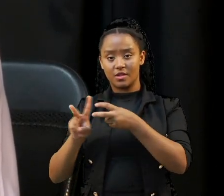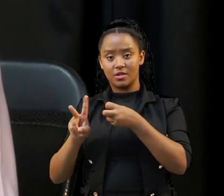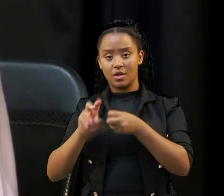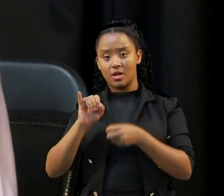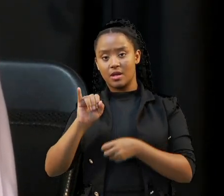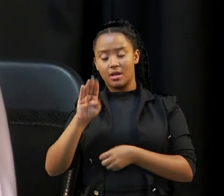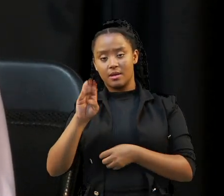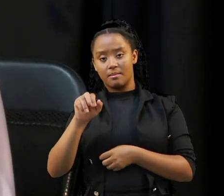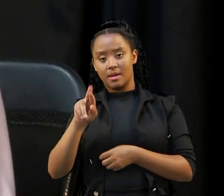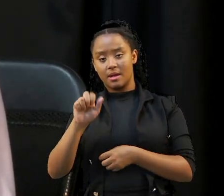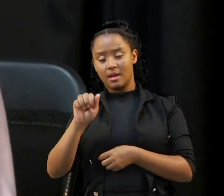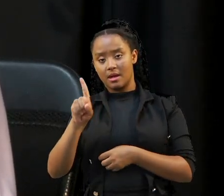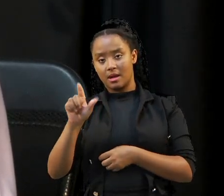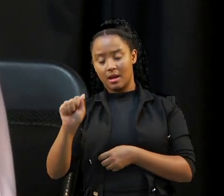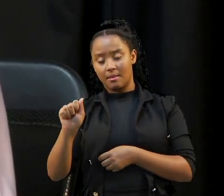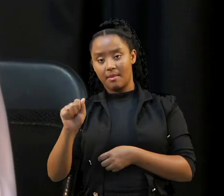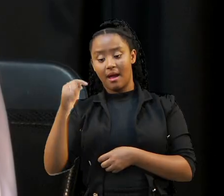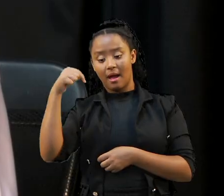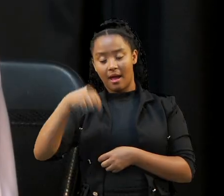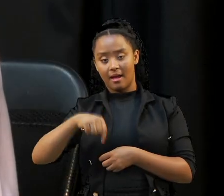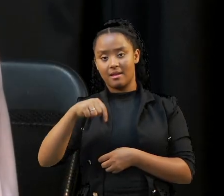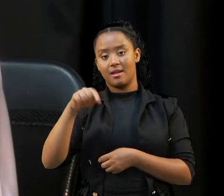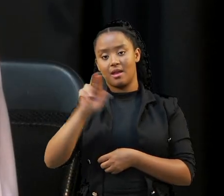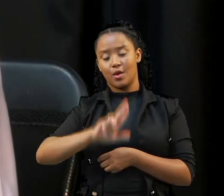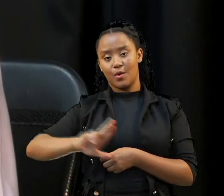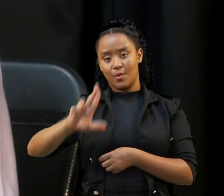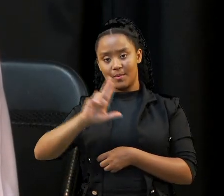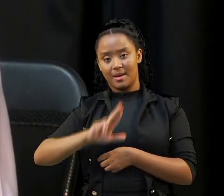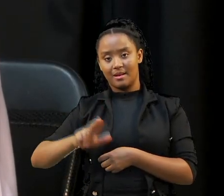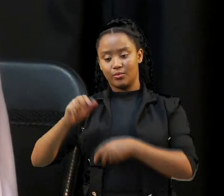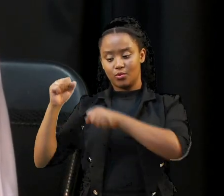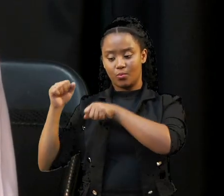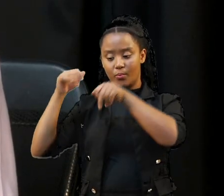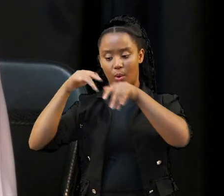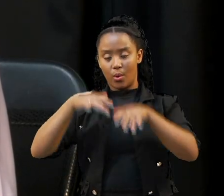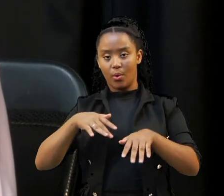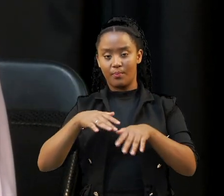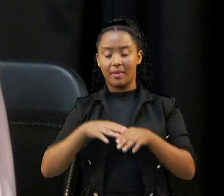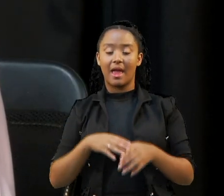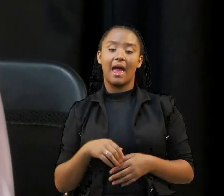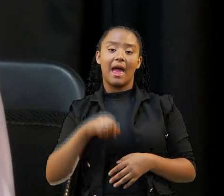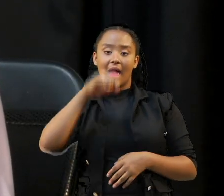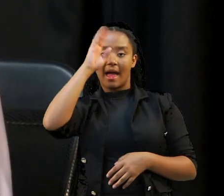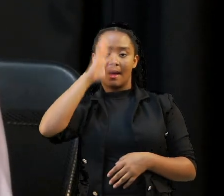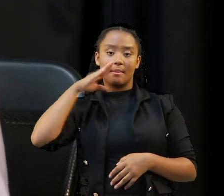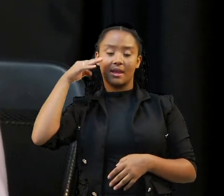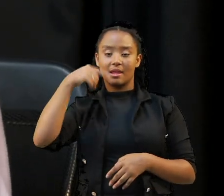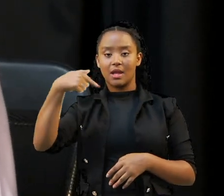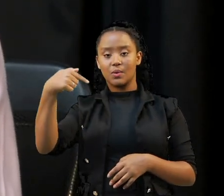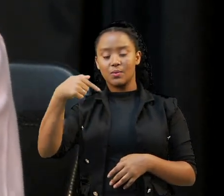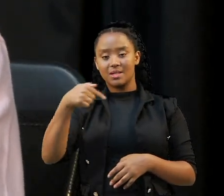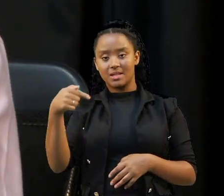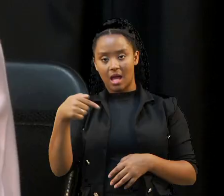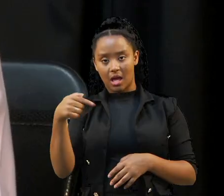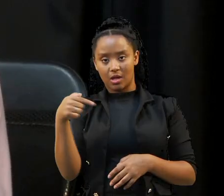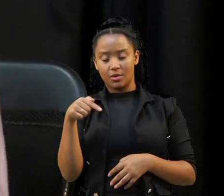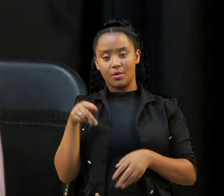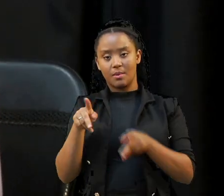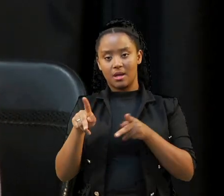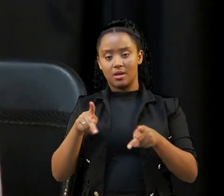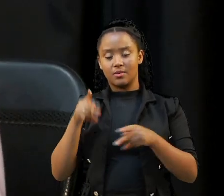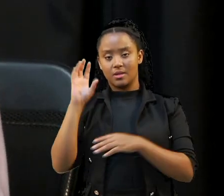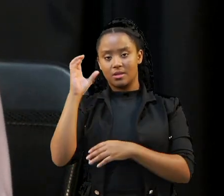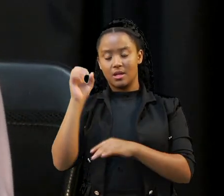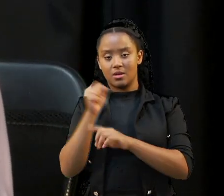de Iberaba, aqui na cidade de Uberlândia. A Brena está no 7º período de Ciências Sociais na